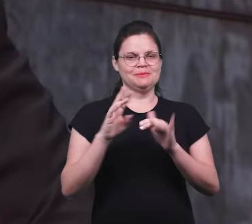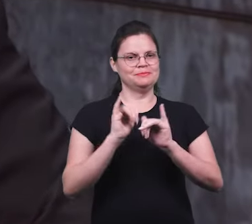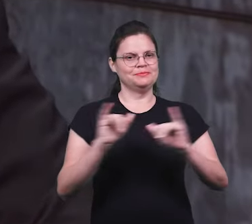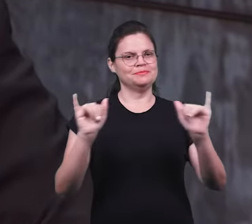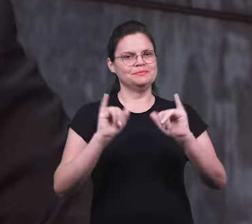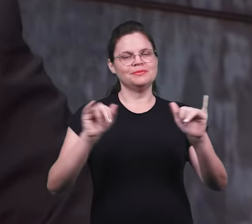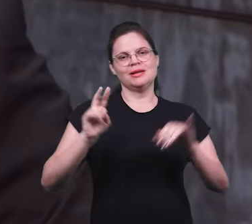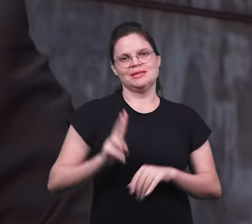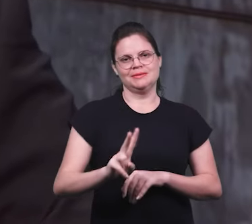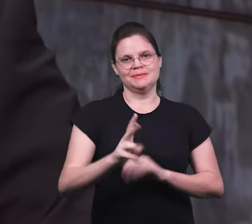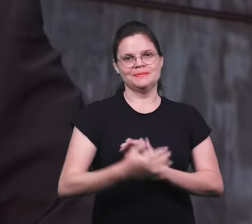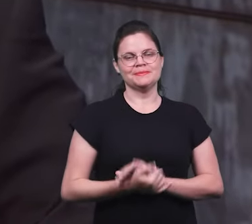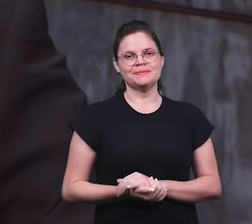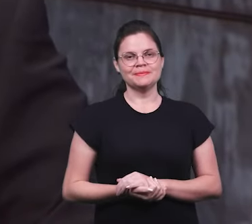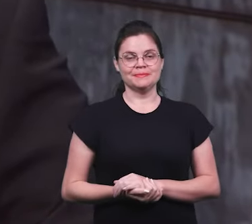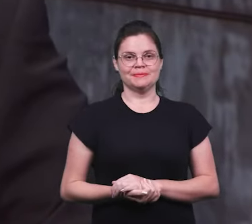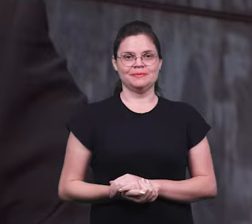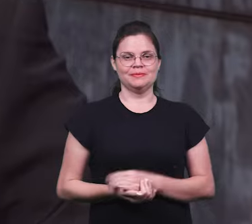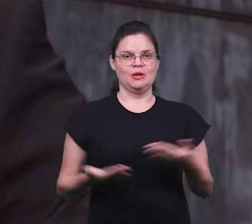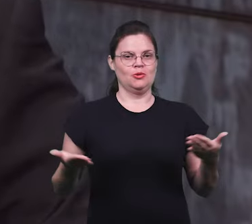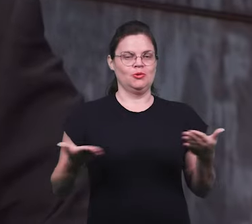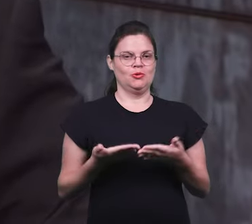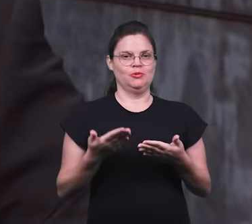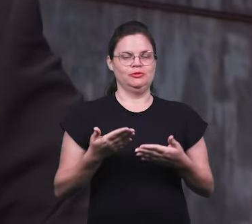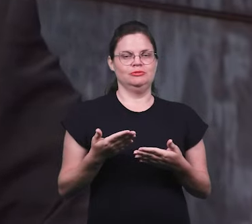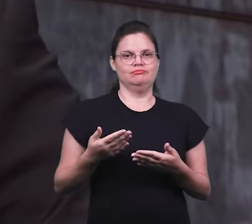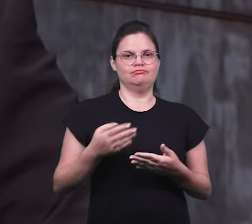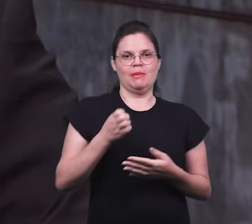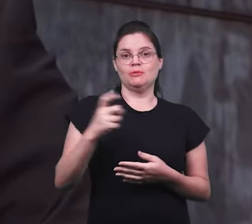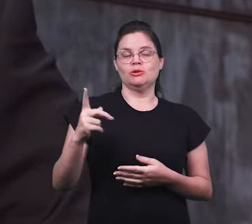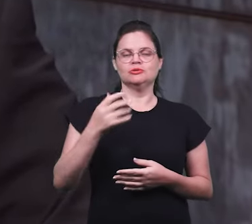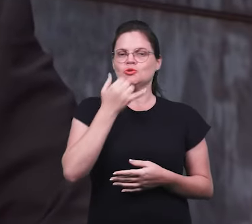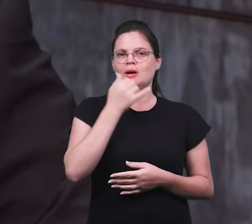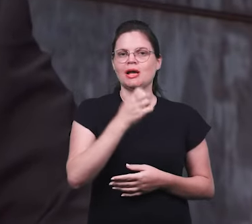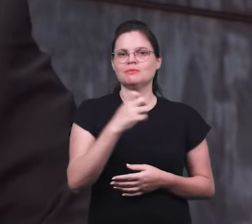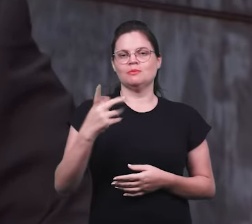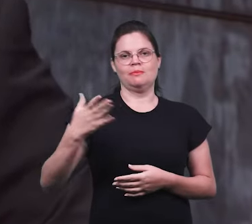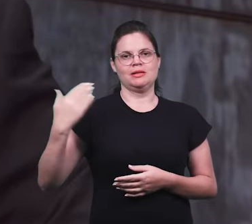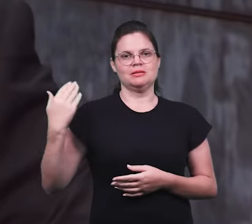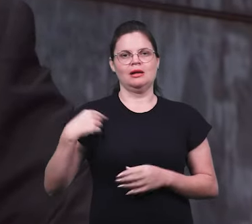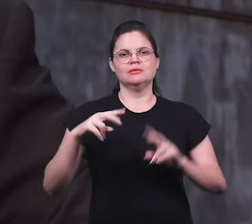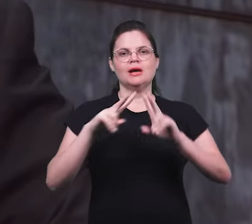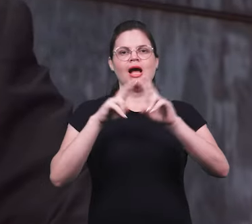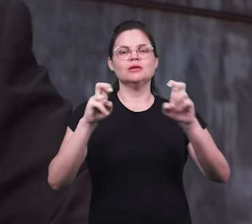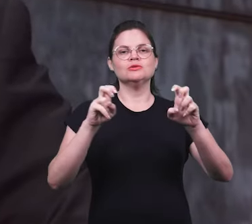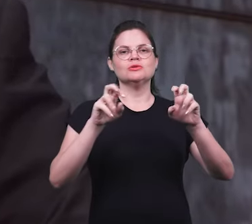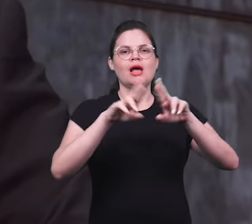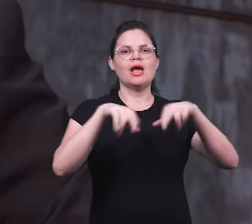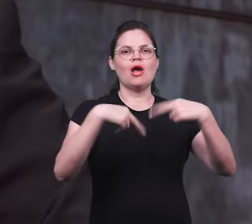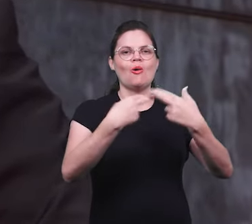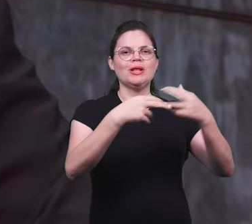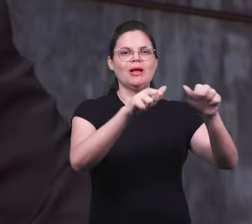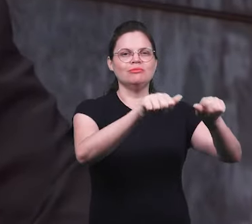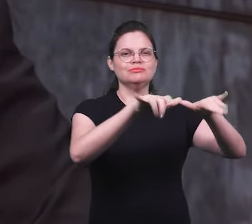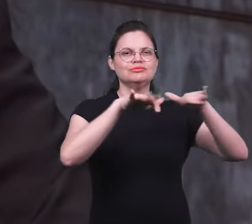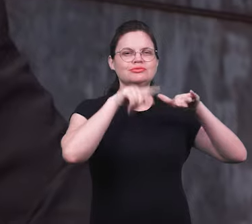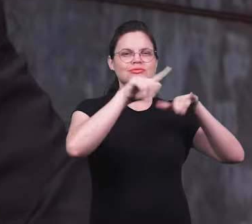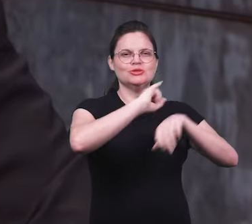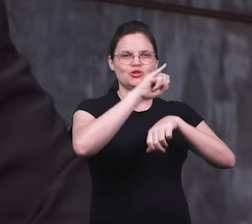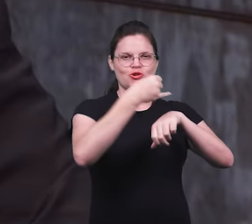YouTube. No episódio passado, nós falamos sobre o Concílio de Jerusalém. E neste